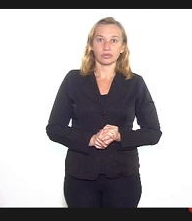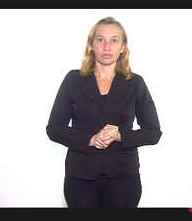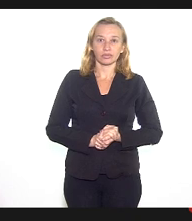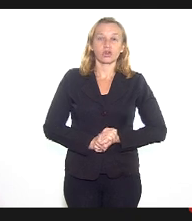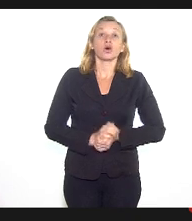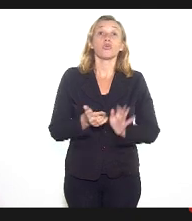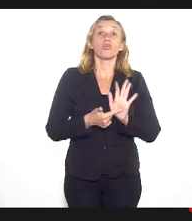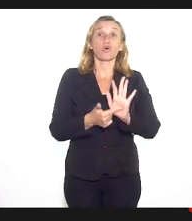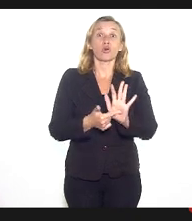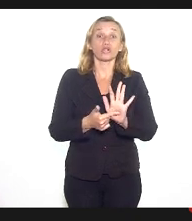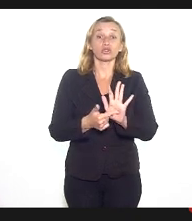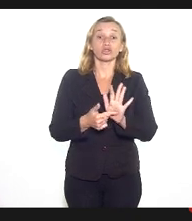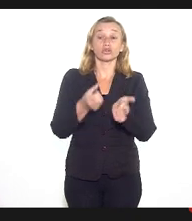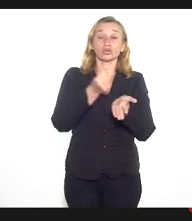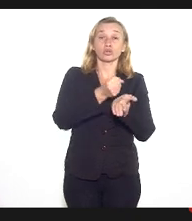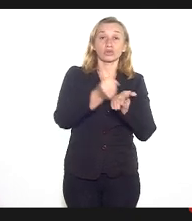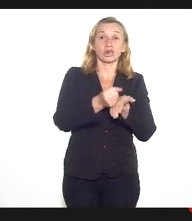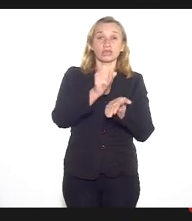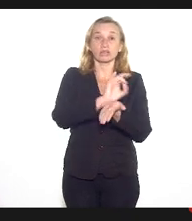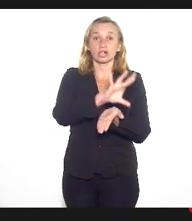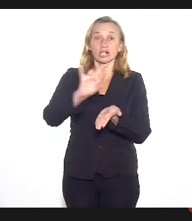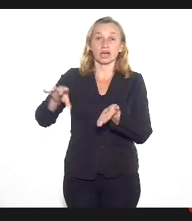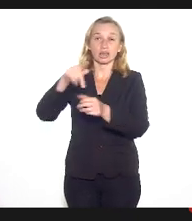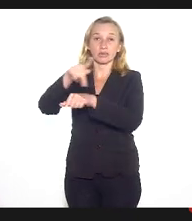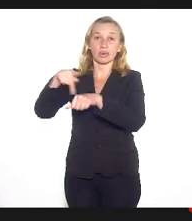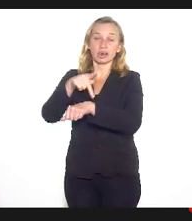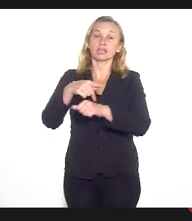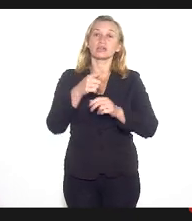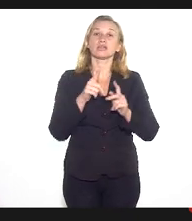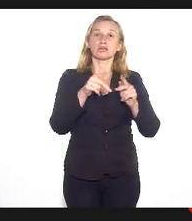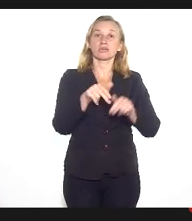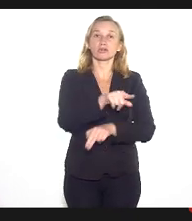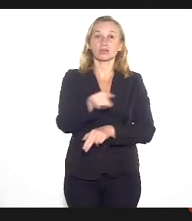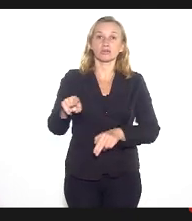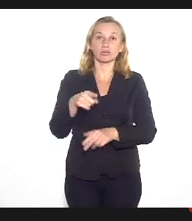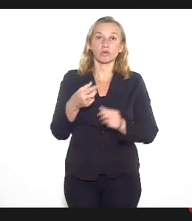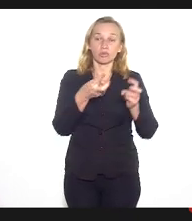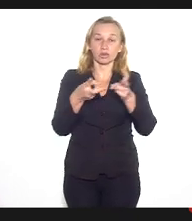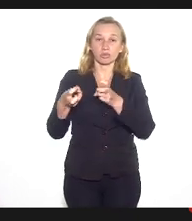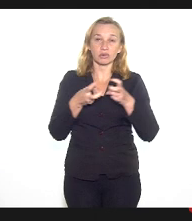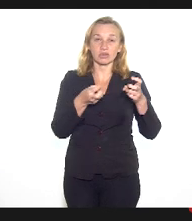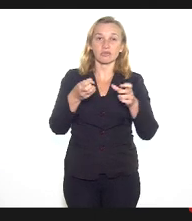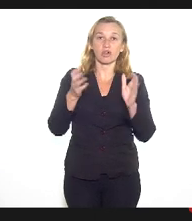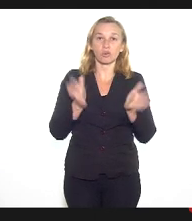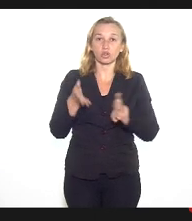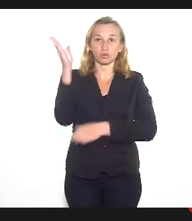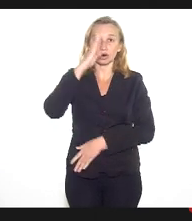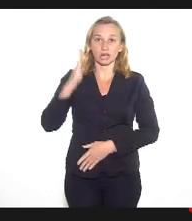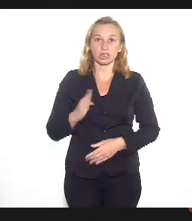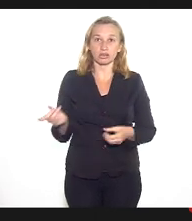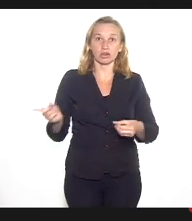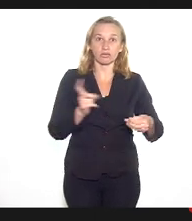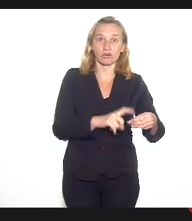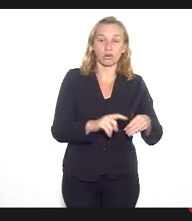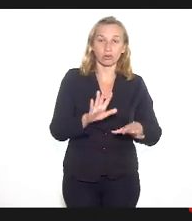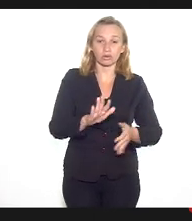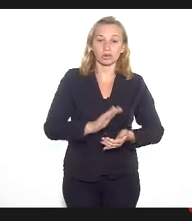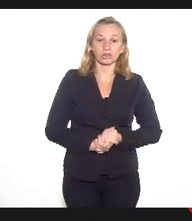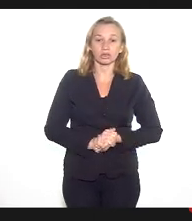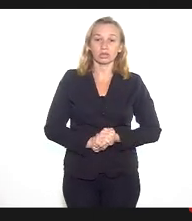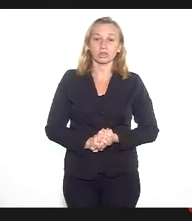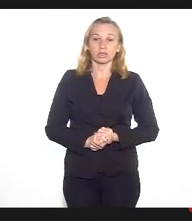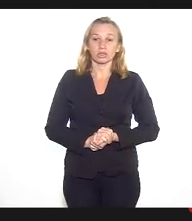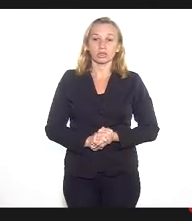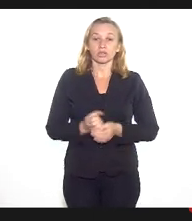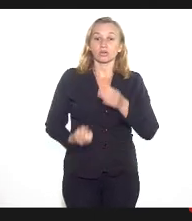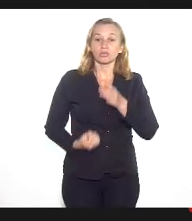termos médios dos contratos em cada país. Dessa forma, a gente pode ver que o Brasil hoje em dia tem retornos estimados